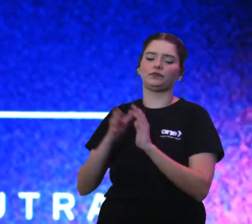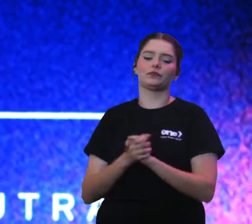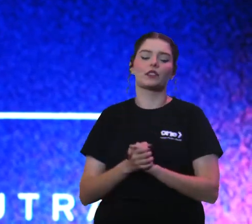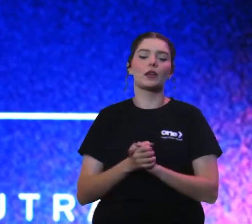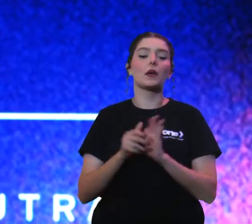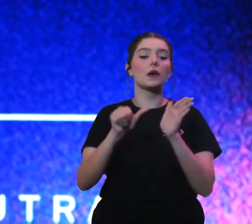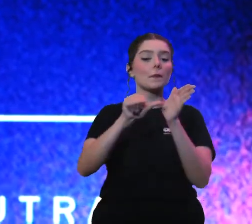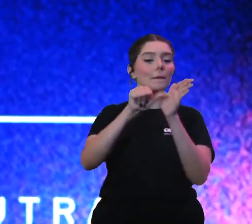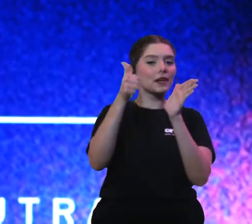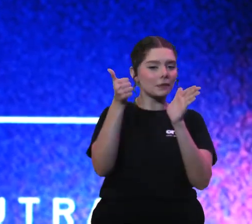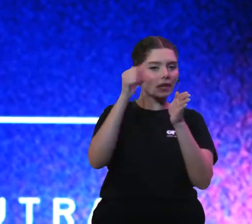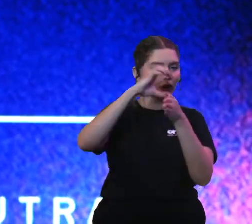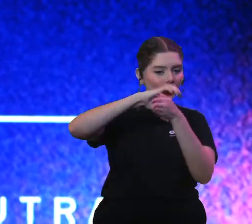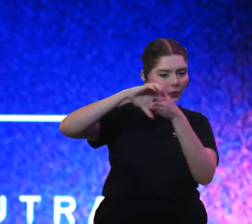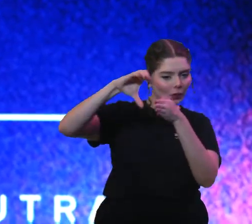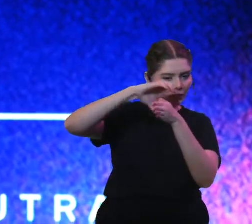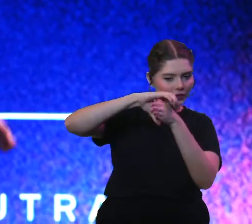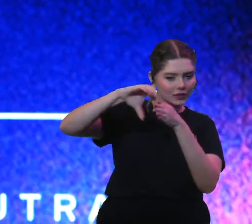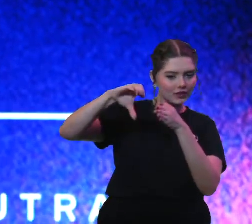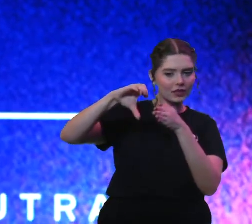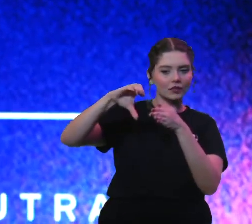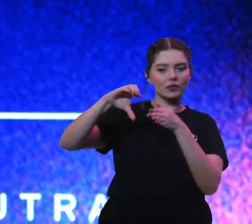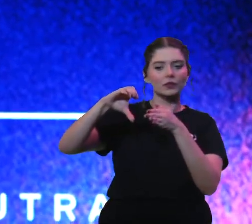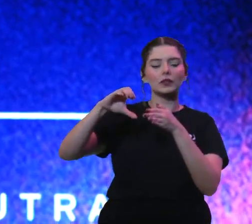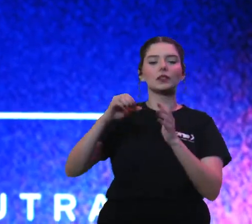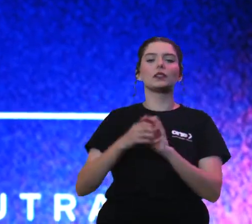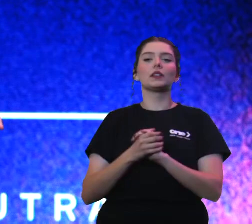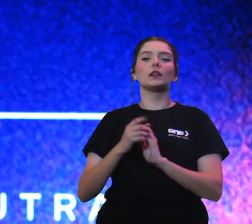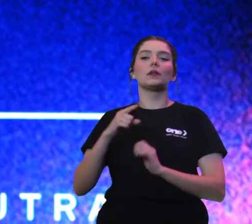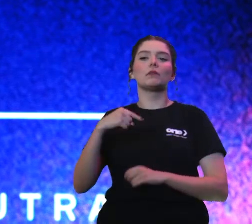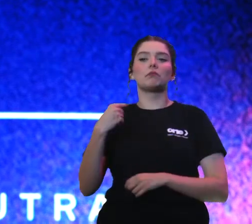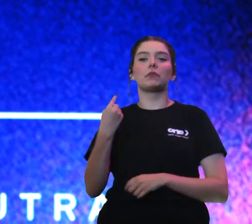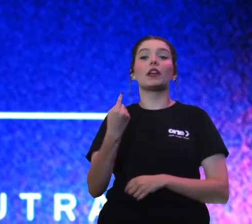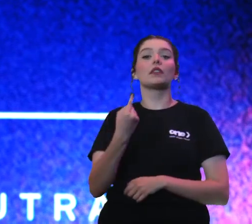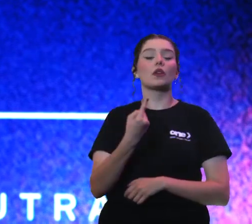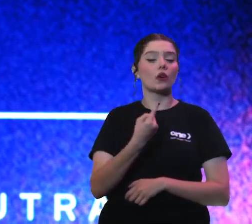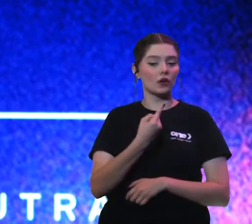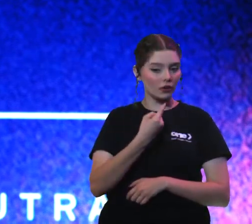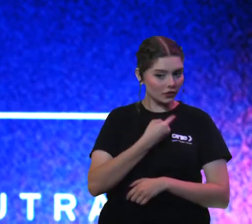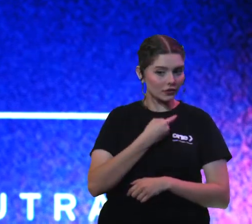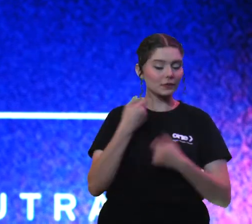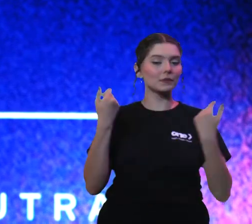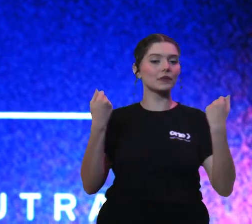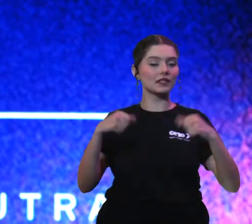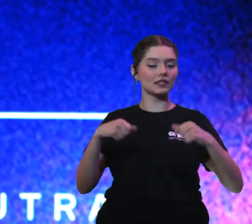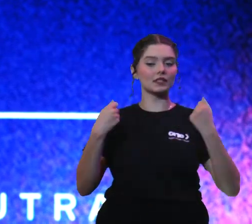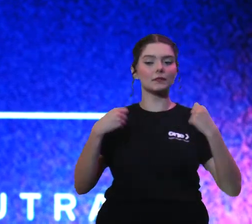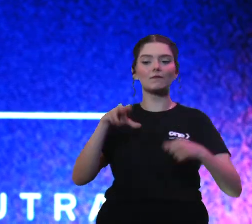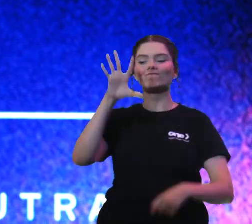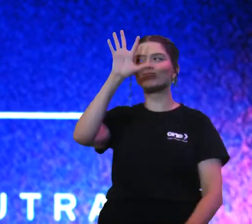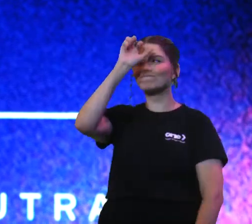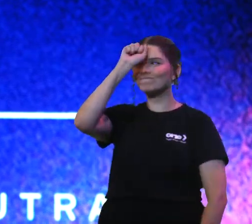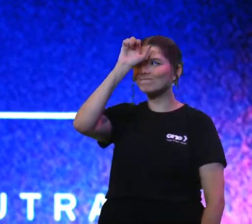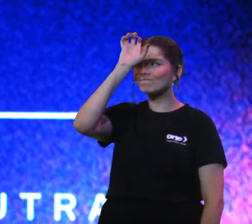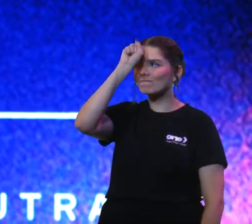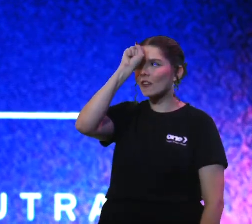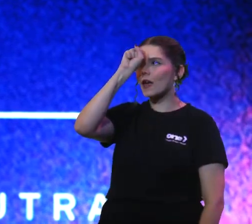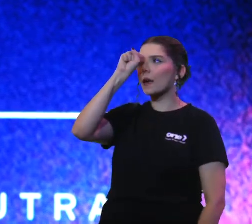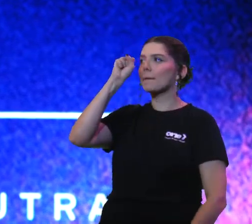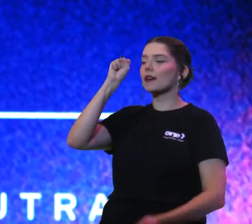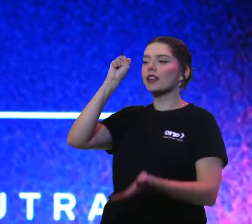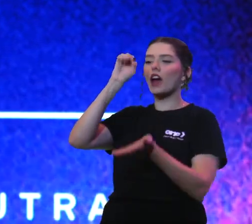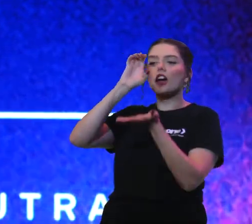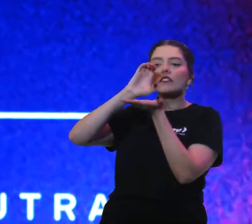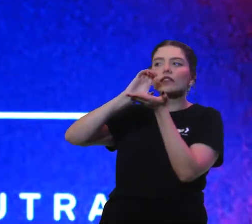que o Senhor traz para essa igreja é que, para nós também serve muito bem, nós precisamos aprender a investir